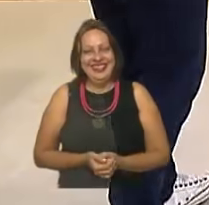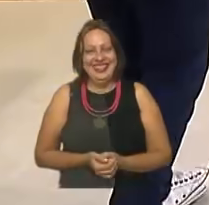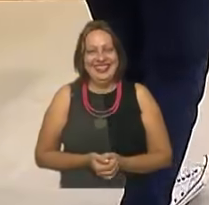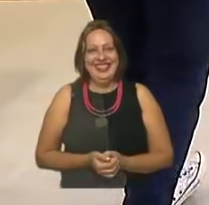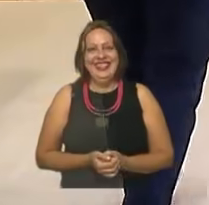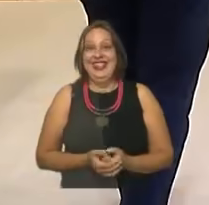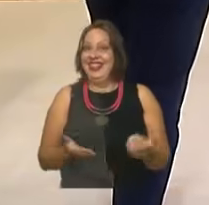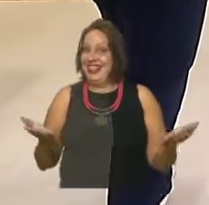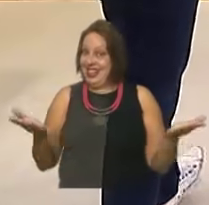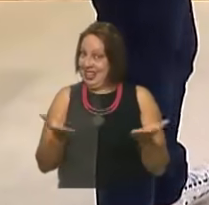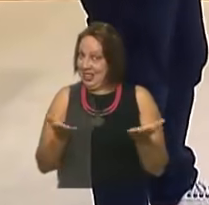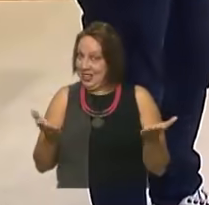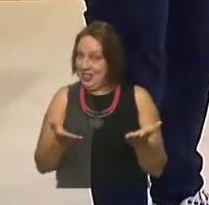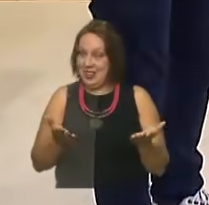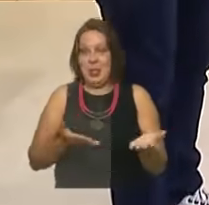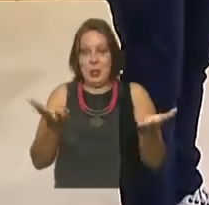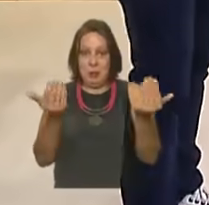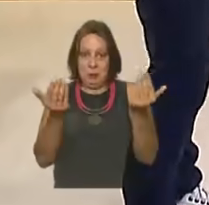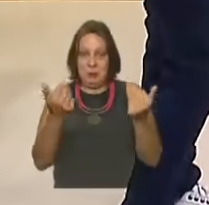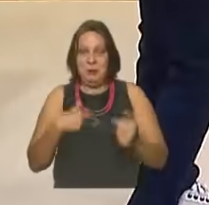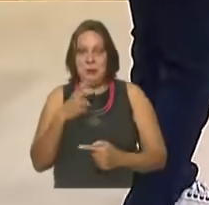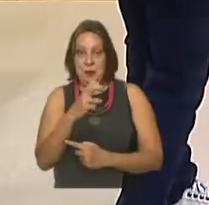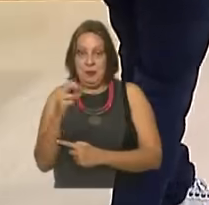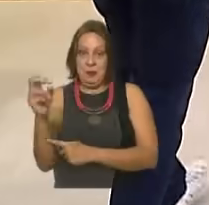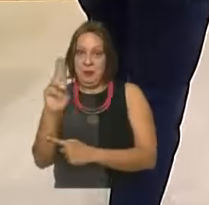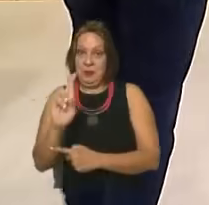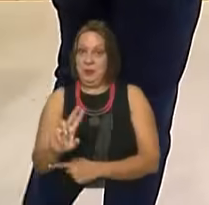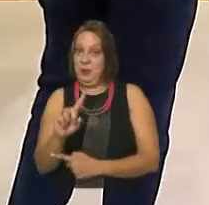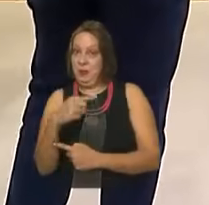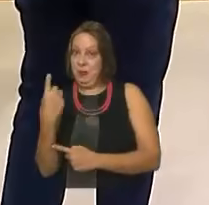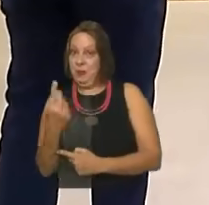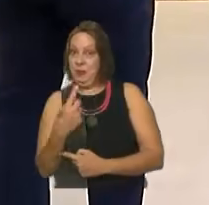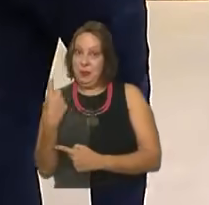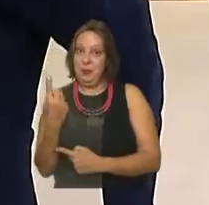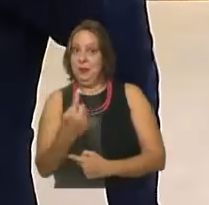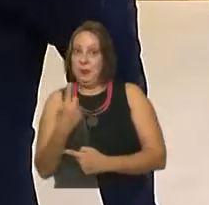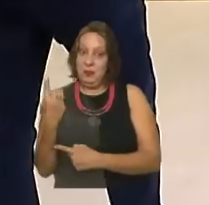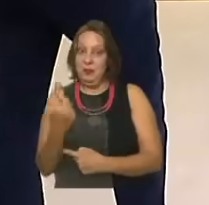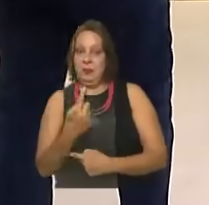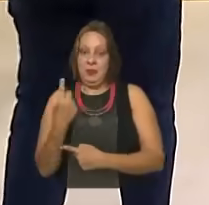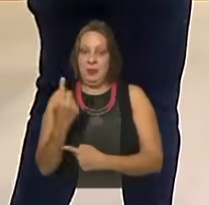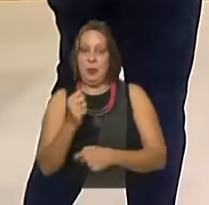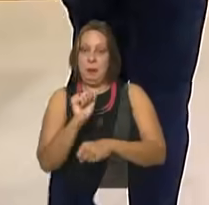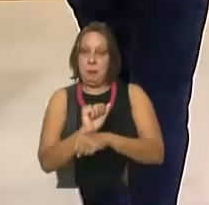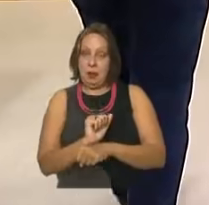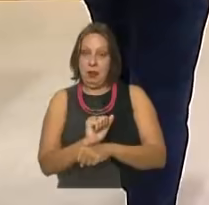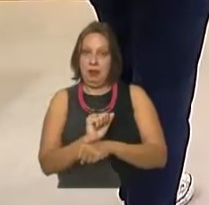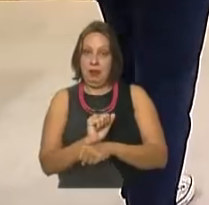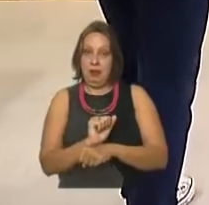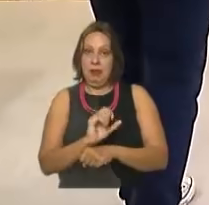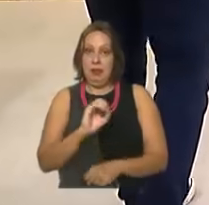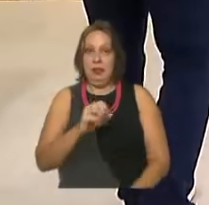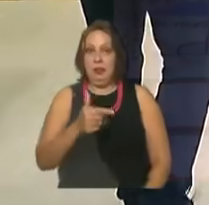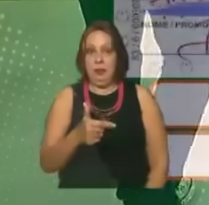E agora, simbora que 500 reais está girando, girando, girando, girando e vai parando.